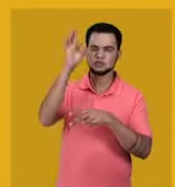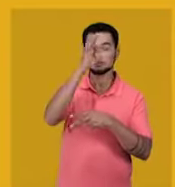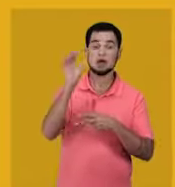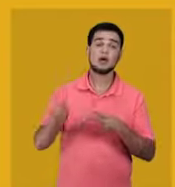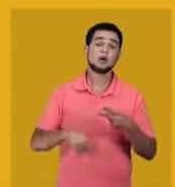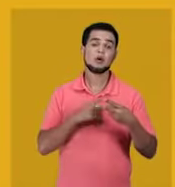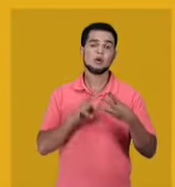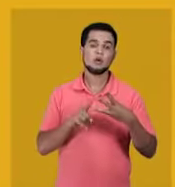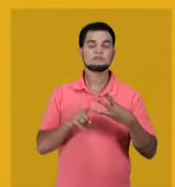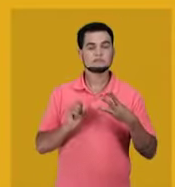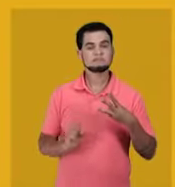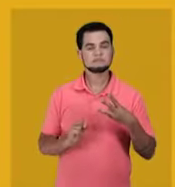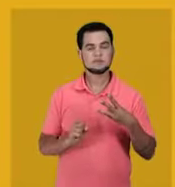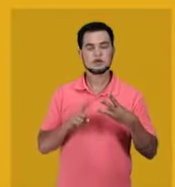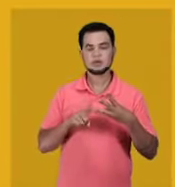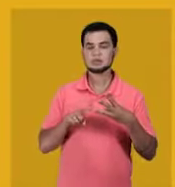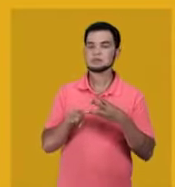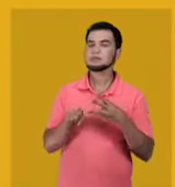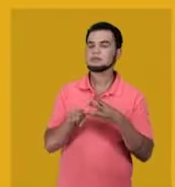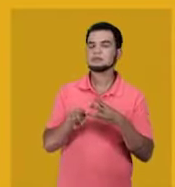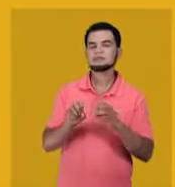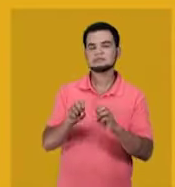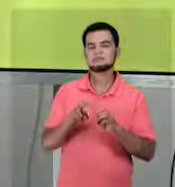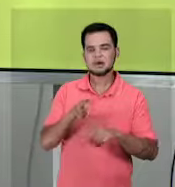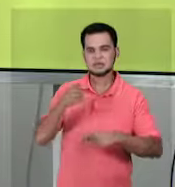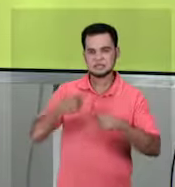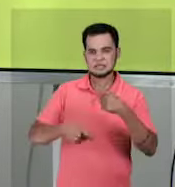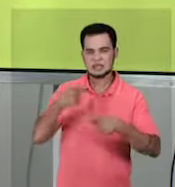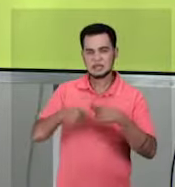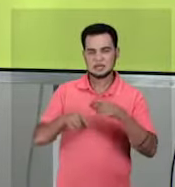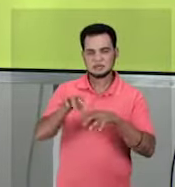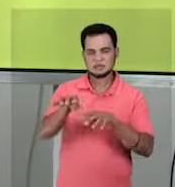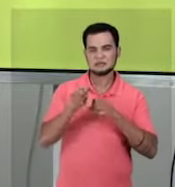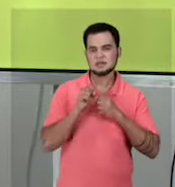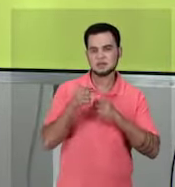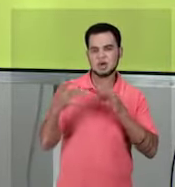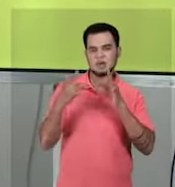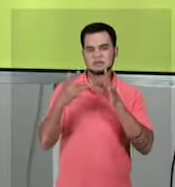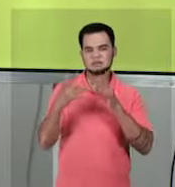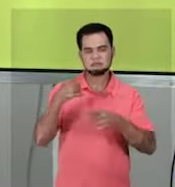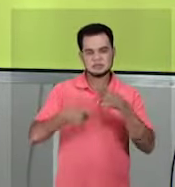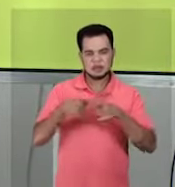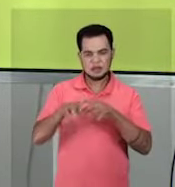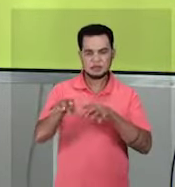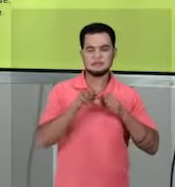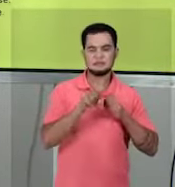de infecções sexualmente transmissíveis, ou seja, através do contato sexual.